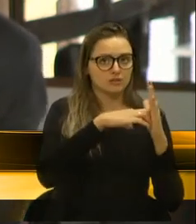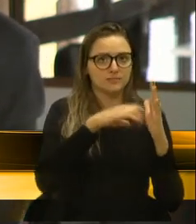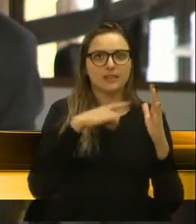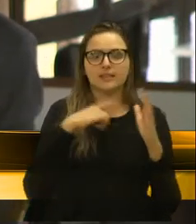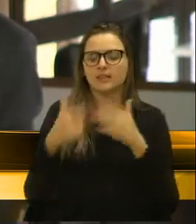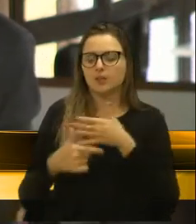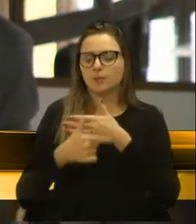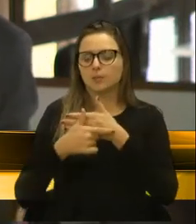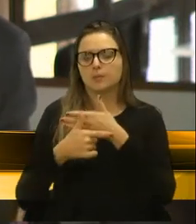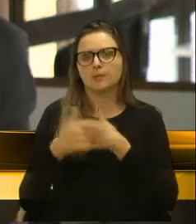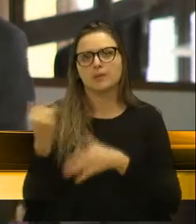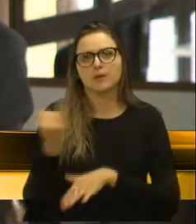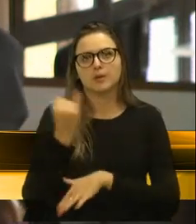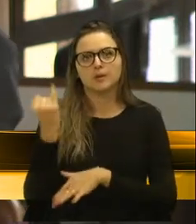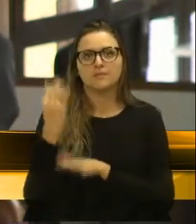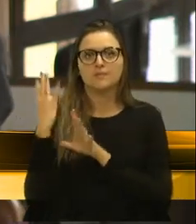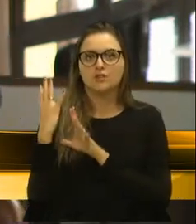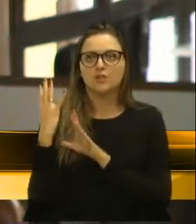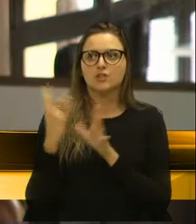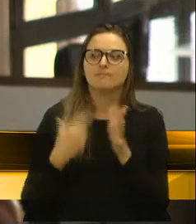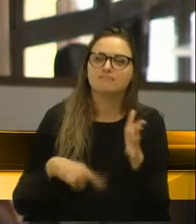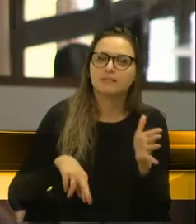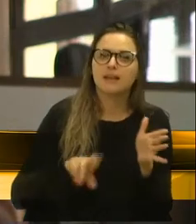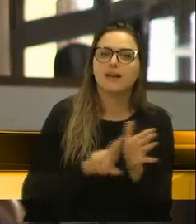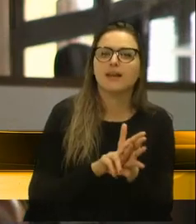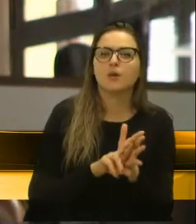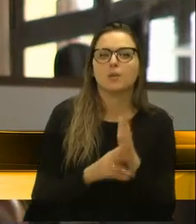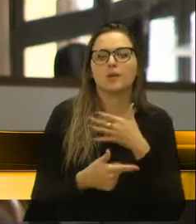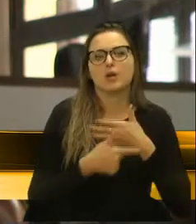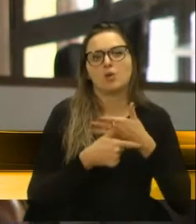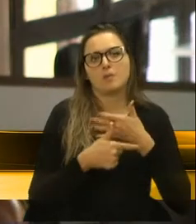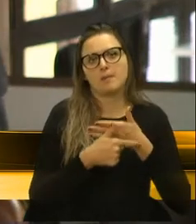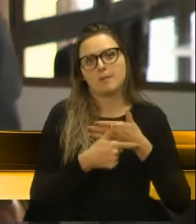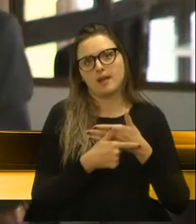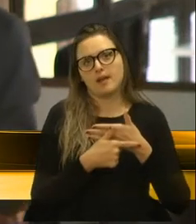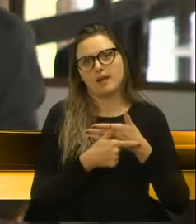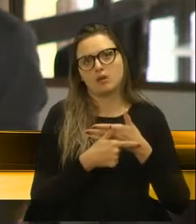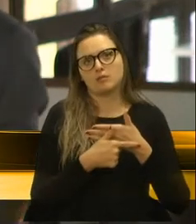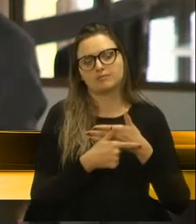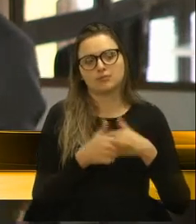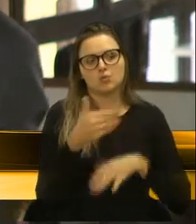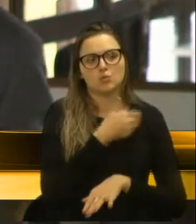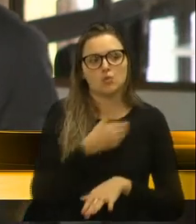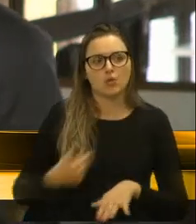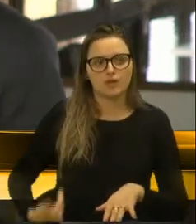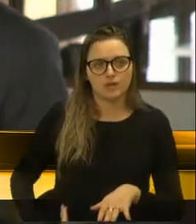importante no sentido de resgatar a ideia do papel, da função do Estado de bem-estar social.